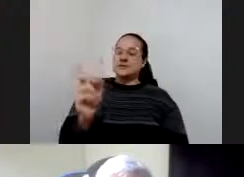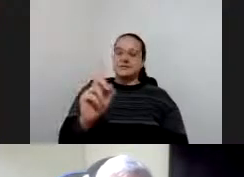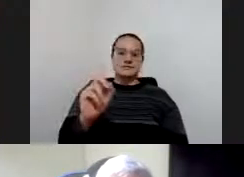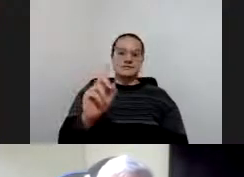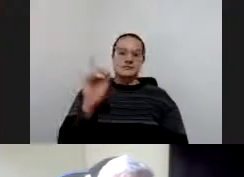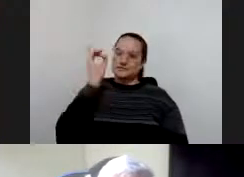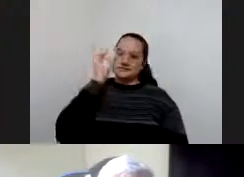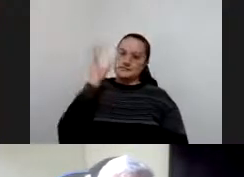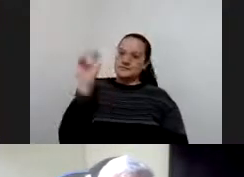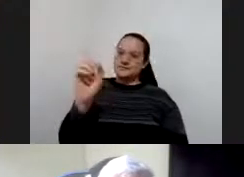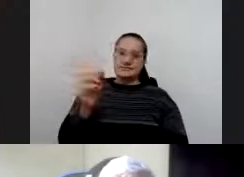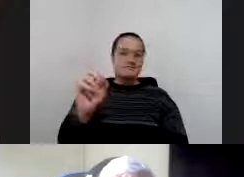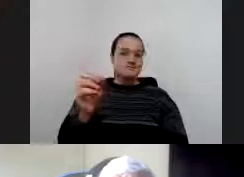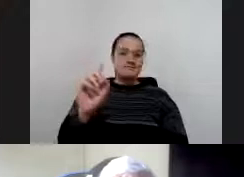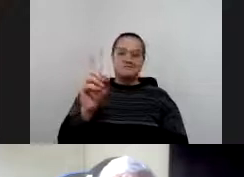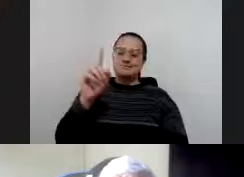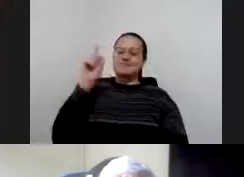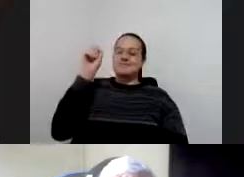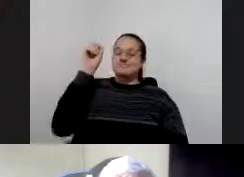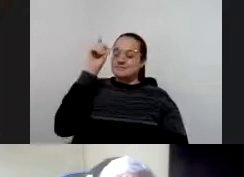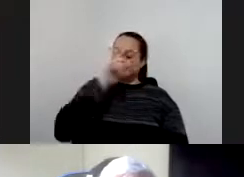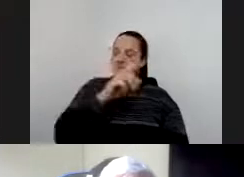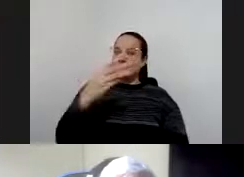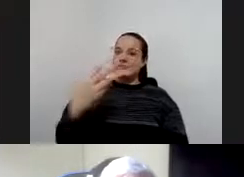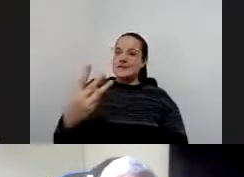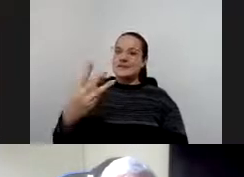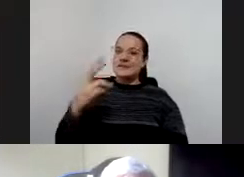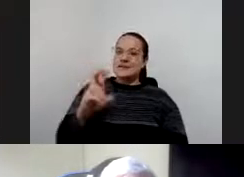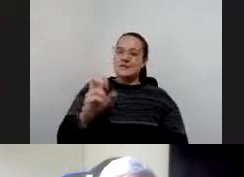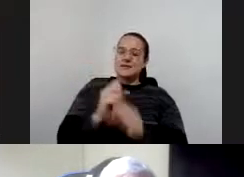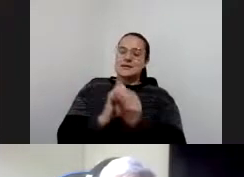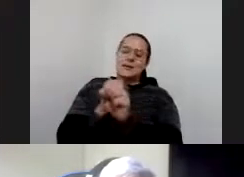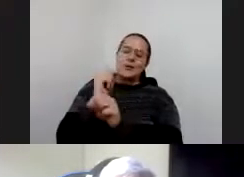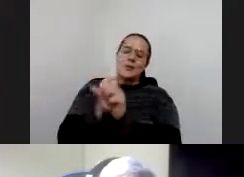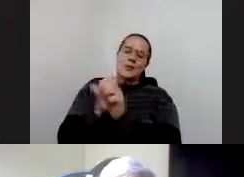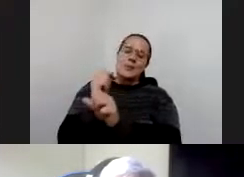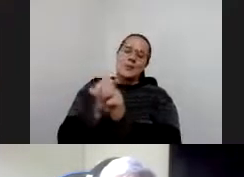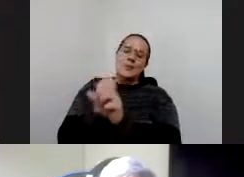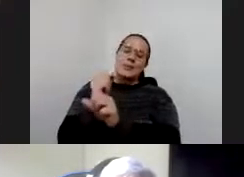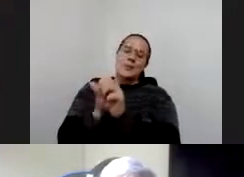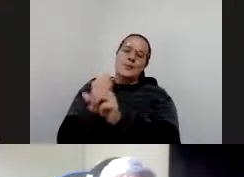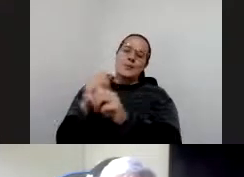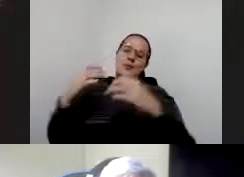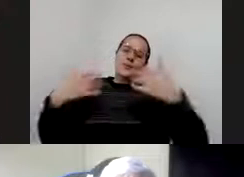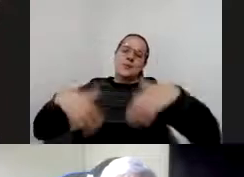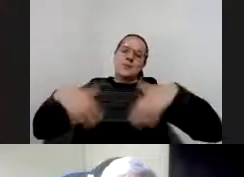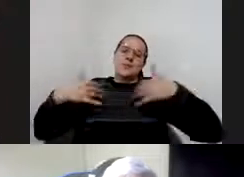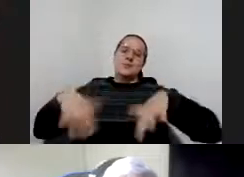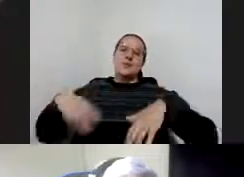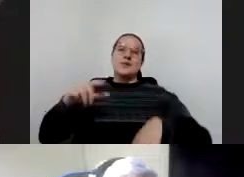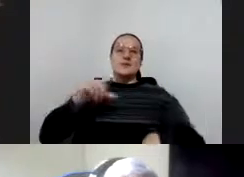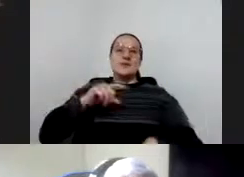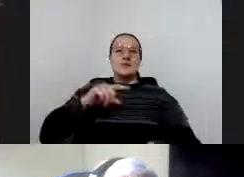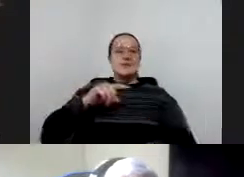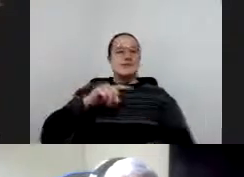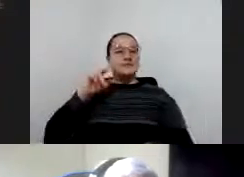é fácil, gente. São 35 anos de estrada. E eu tenho um olhar